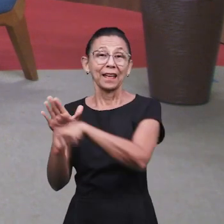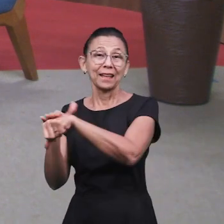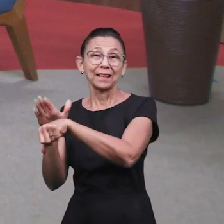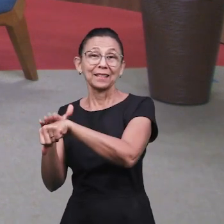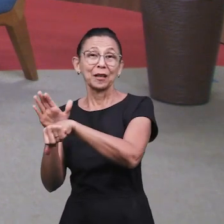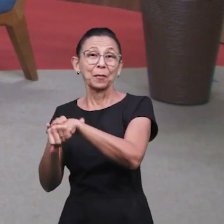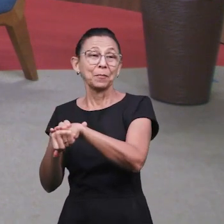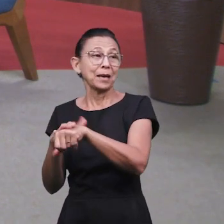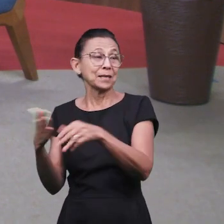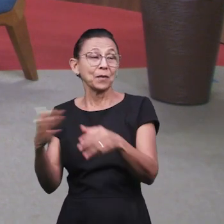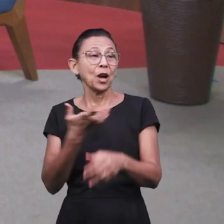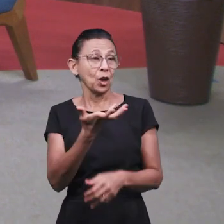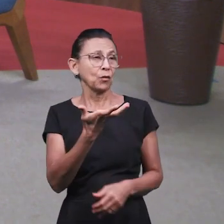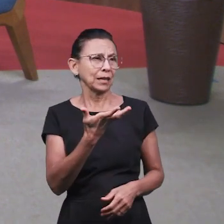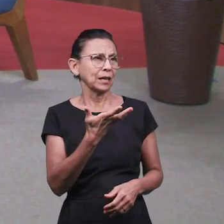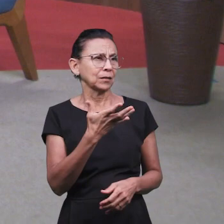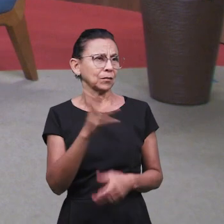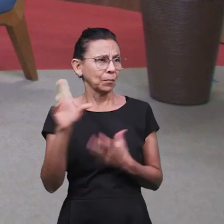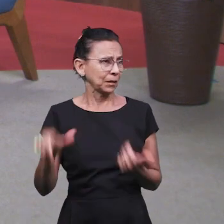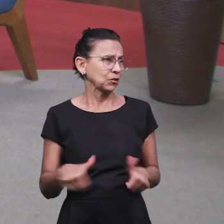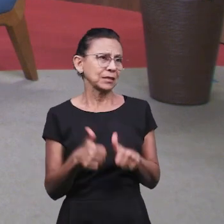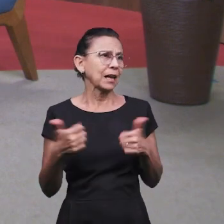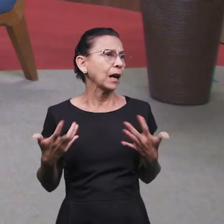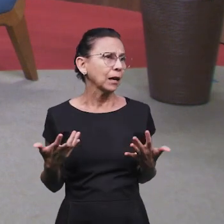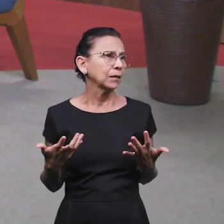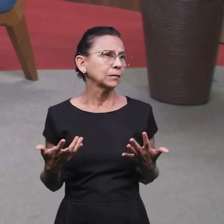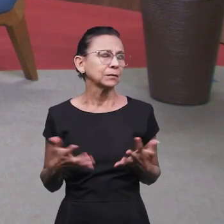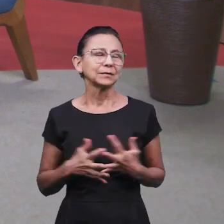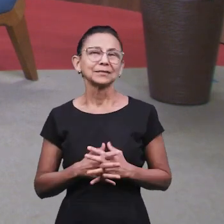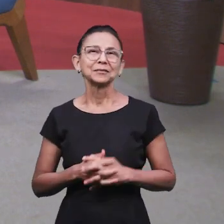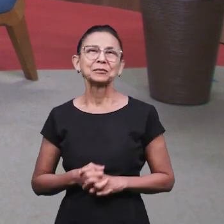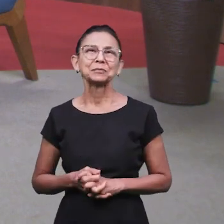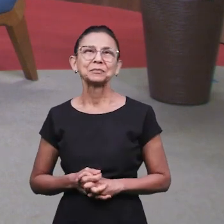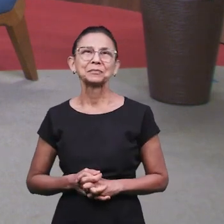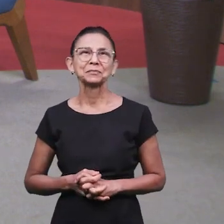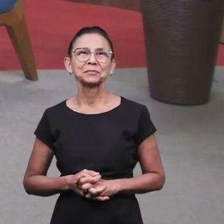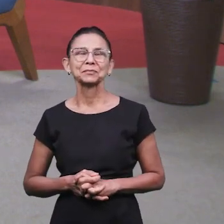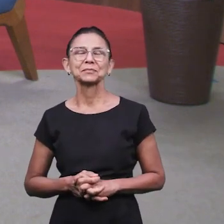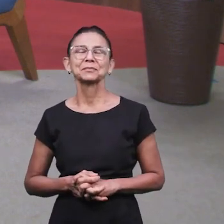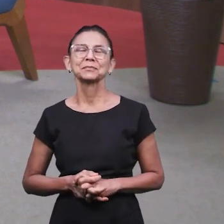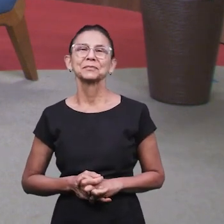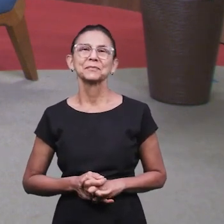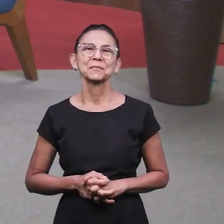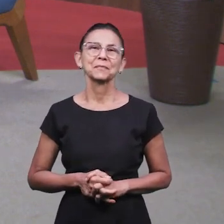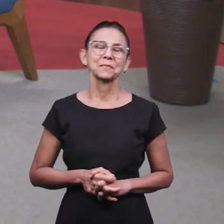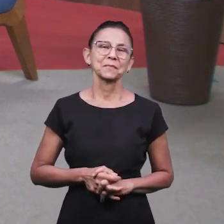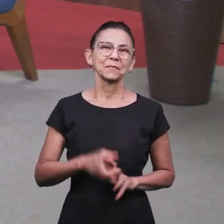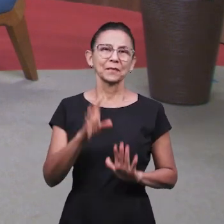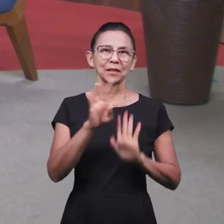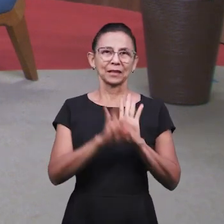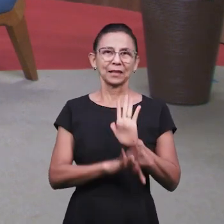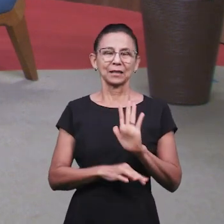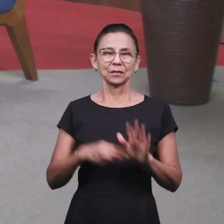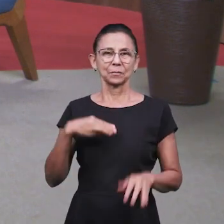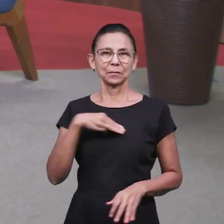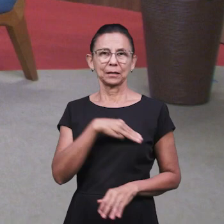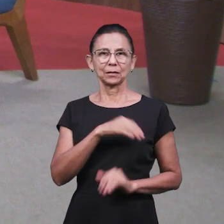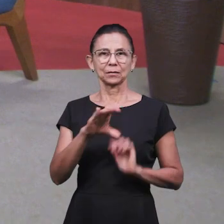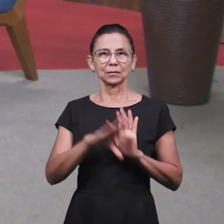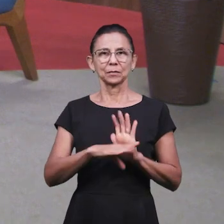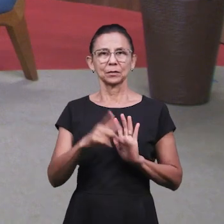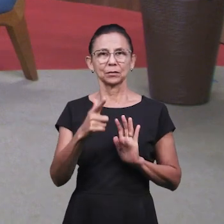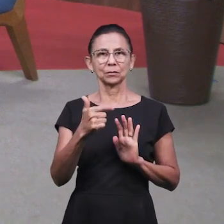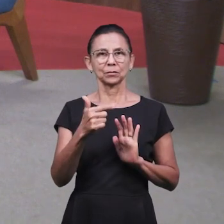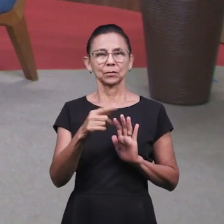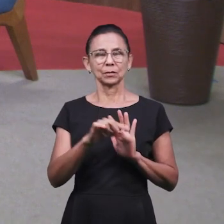quer ela mesmo já foi se manifestando: eu quero batizar. Amém. Entendeu? Amém. Vamos ler mais um texto que está em